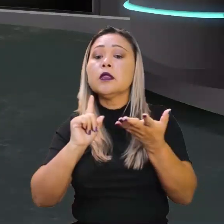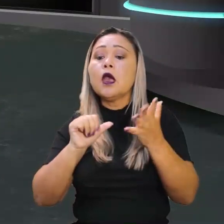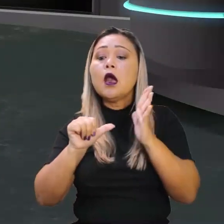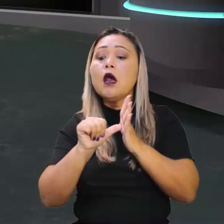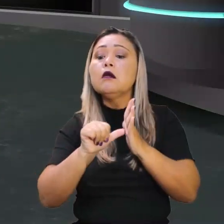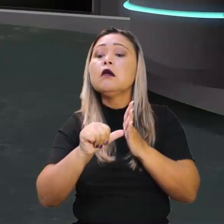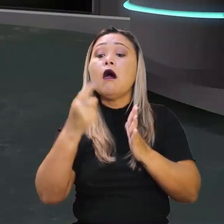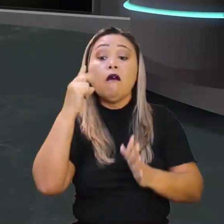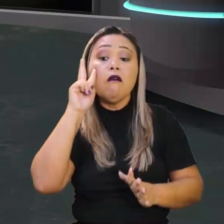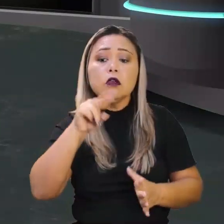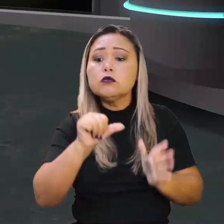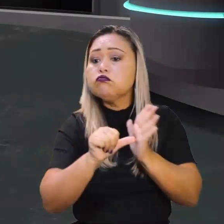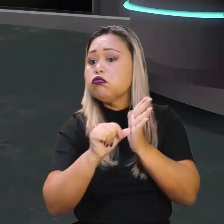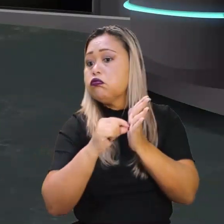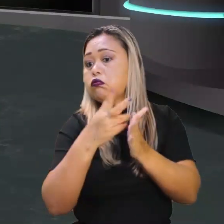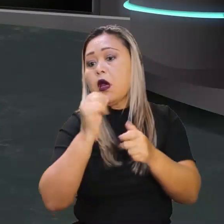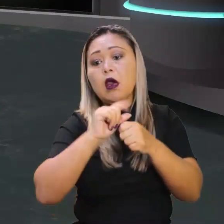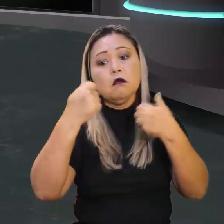for necessário,